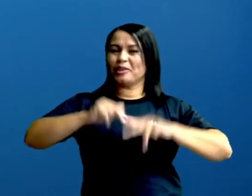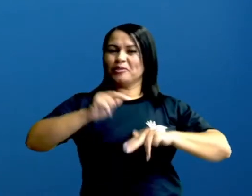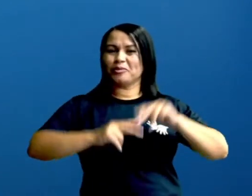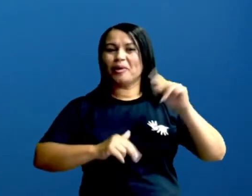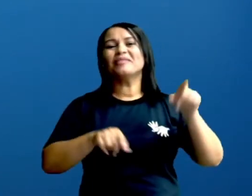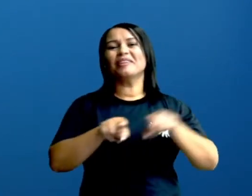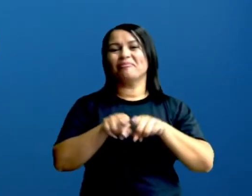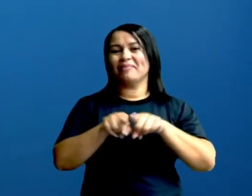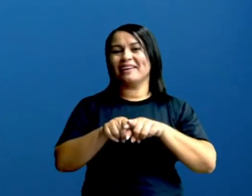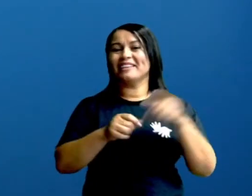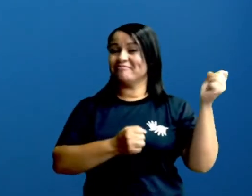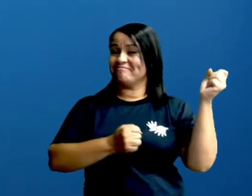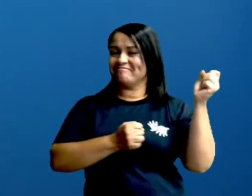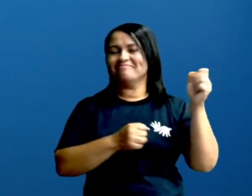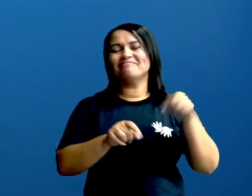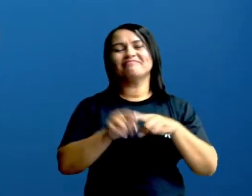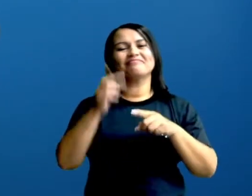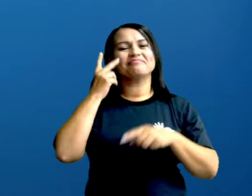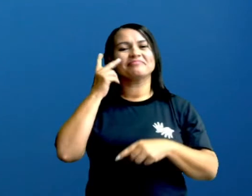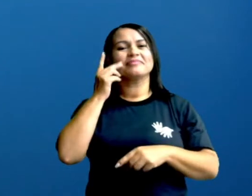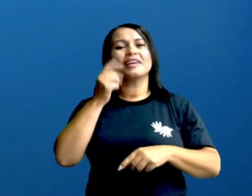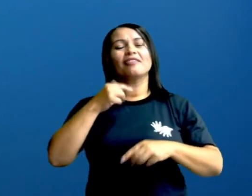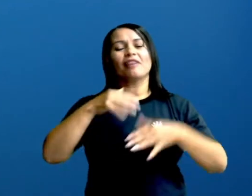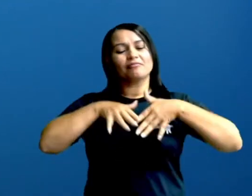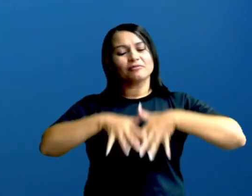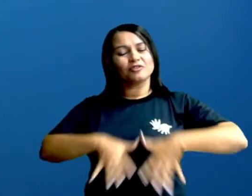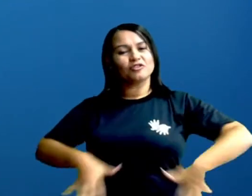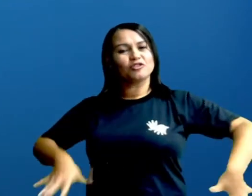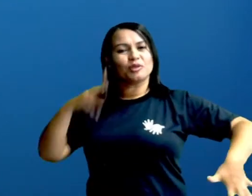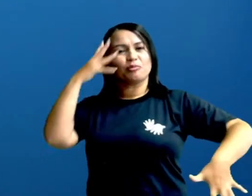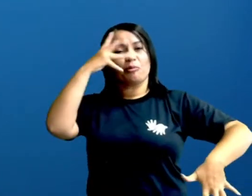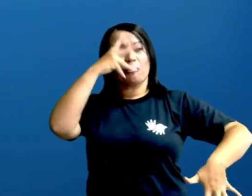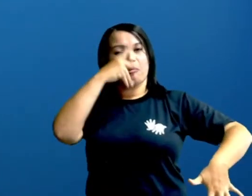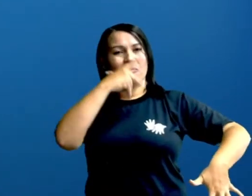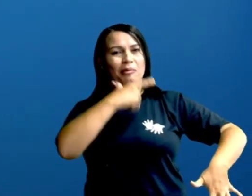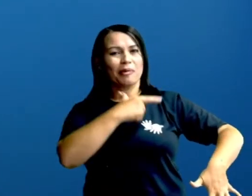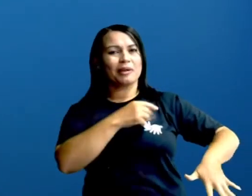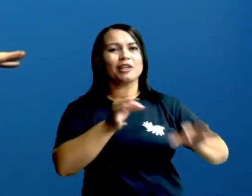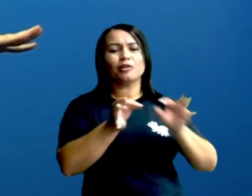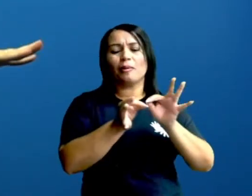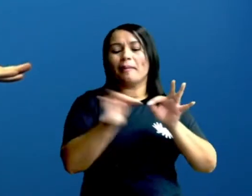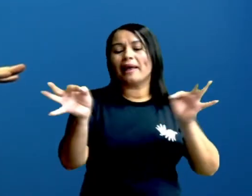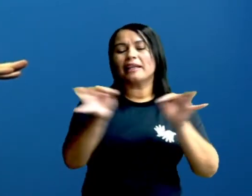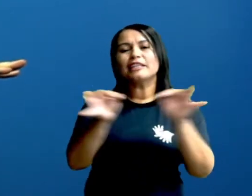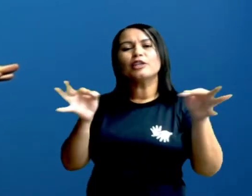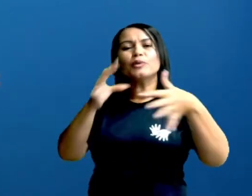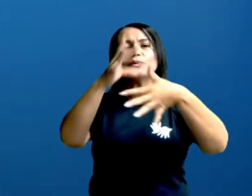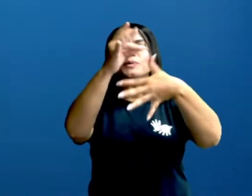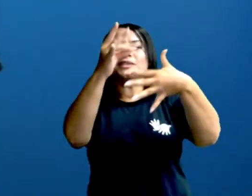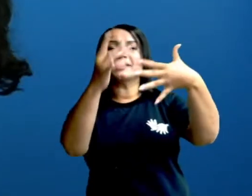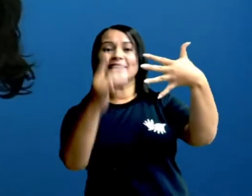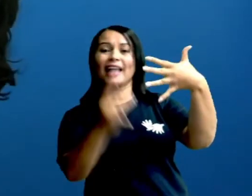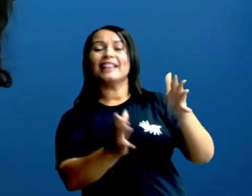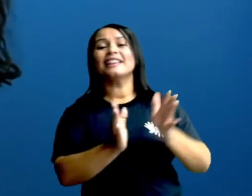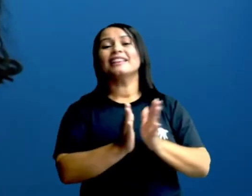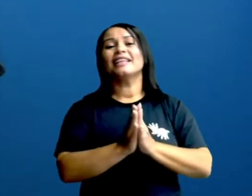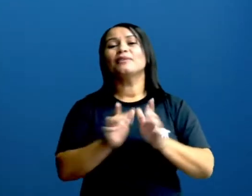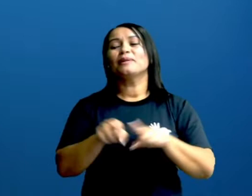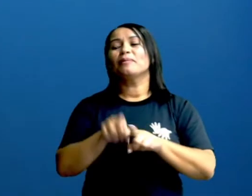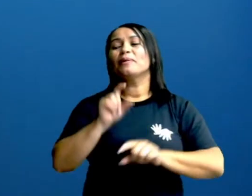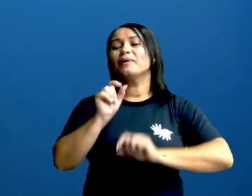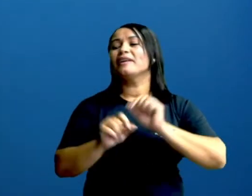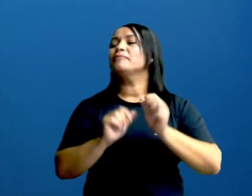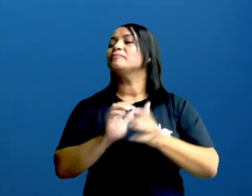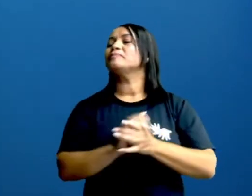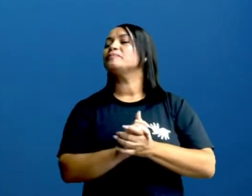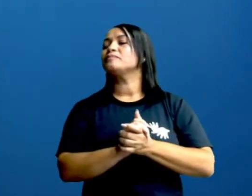pensando no São João, vê? Mas geralmente, né, vai fazer aquele vestido bem bonito, medindo todos os detalhes, né? E aqui eu tenho,